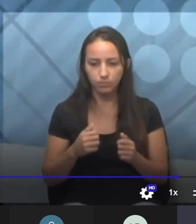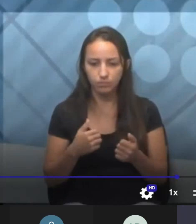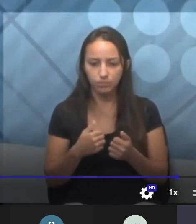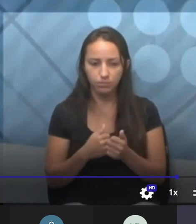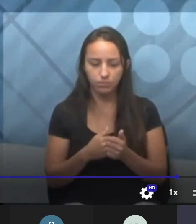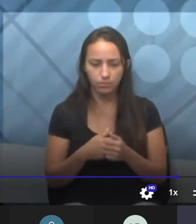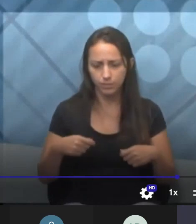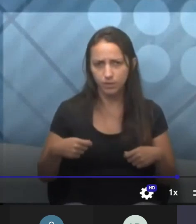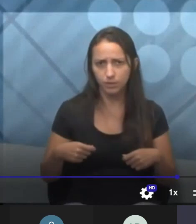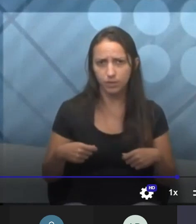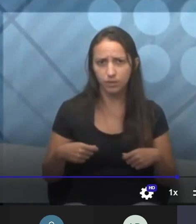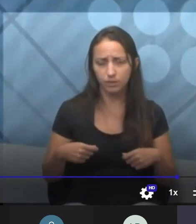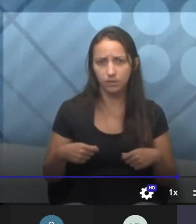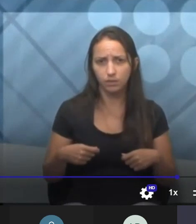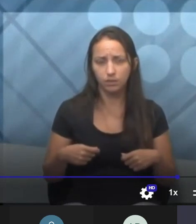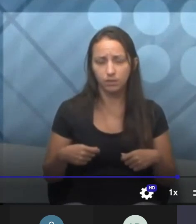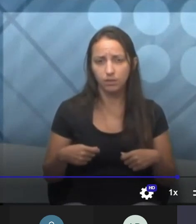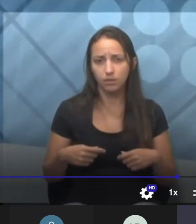estar perto?